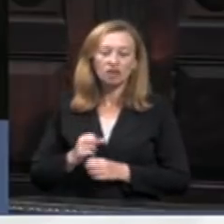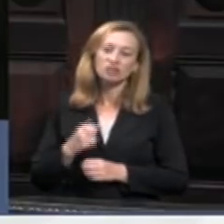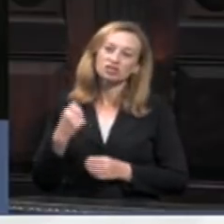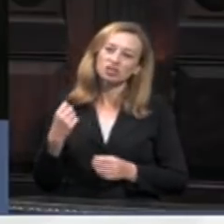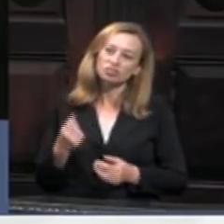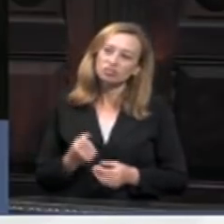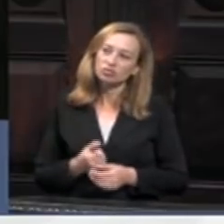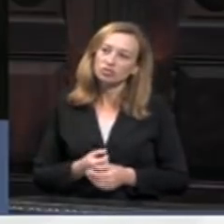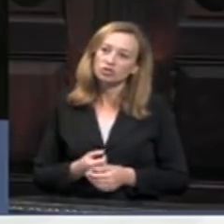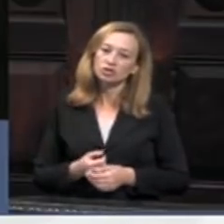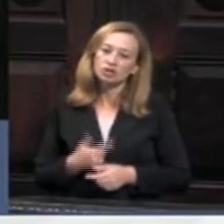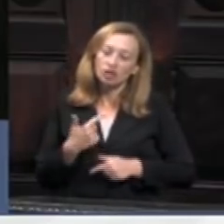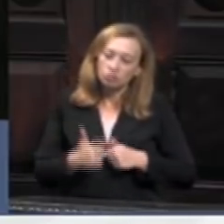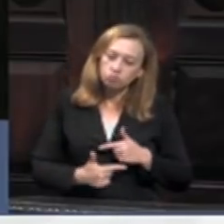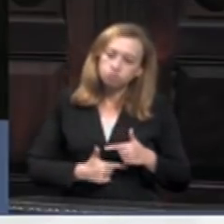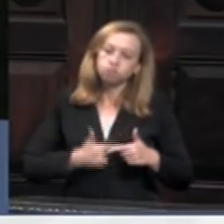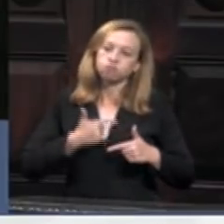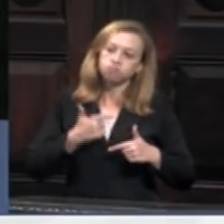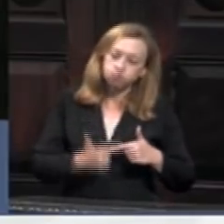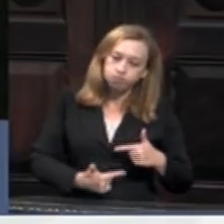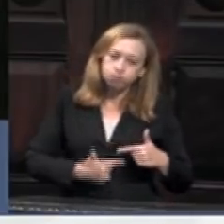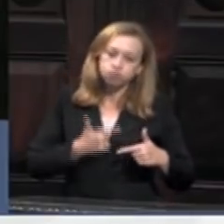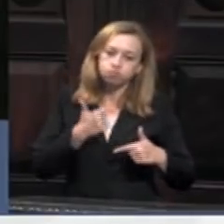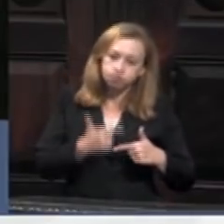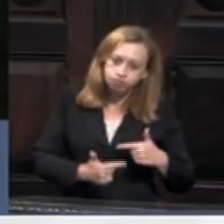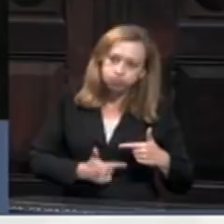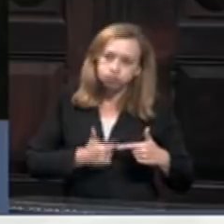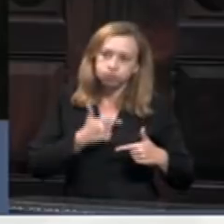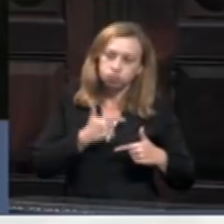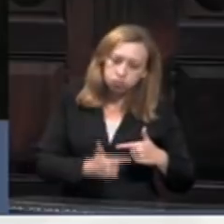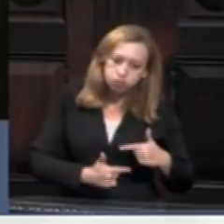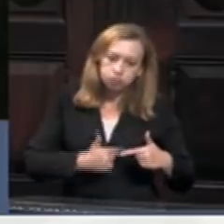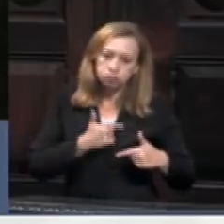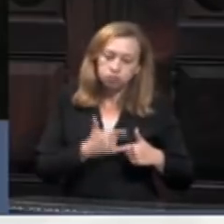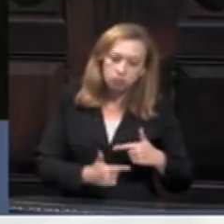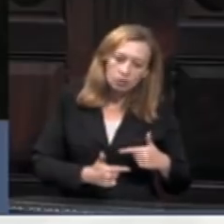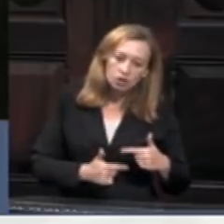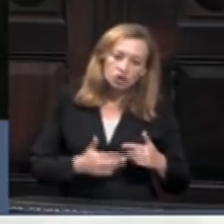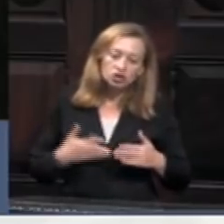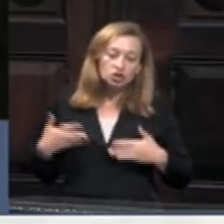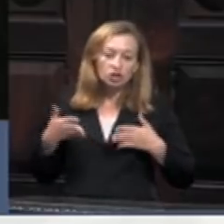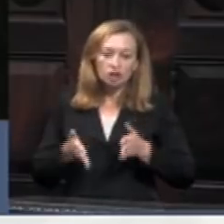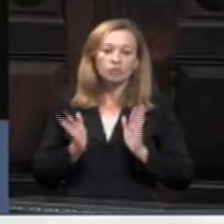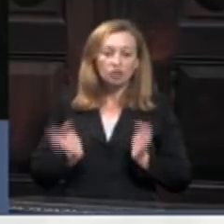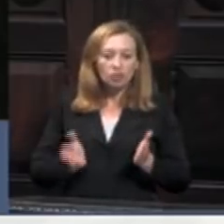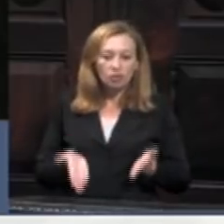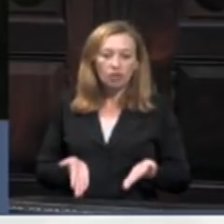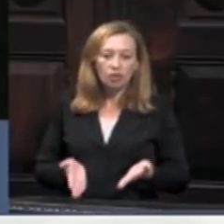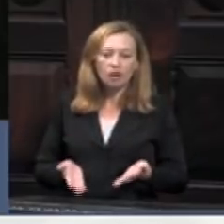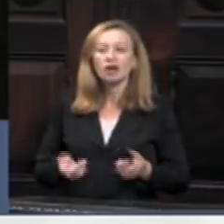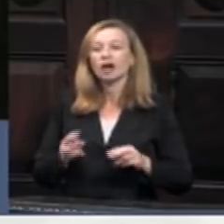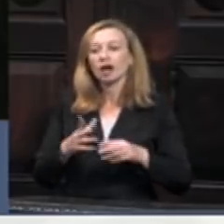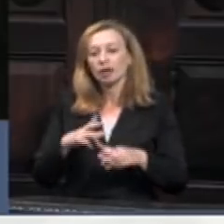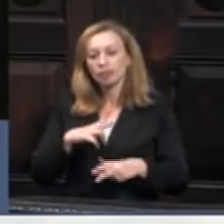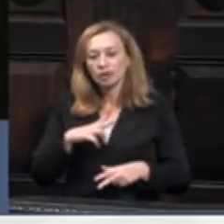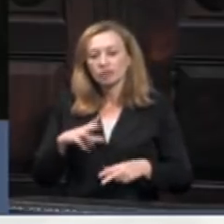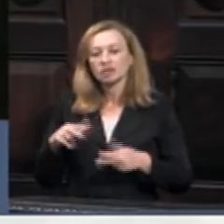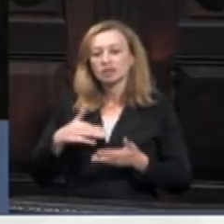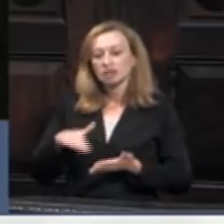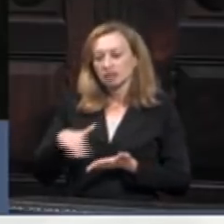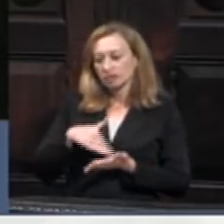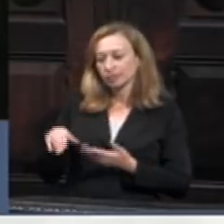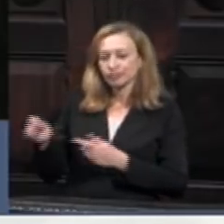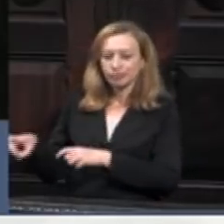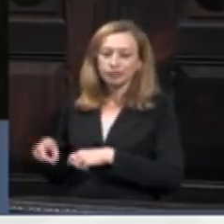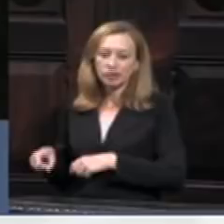nessa tecla e chegamos a 1/10 hora, exatamente porque a própria Secretaria de Fazenda não apresentava os